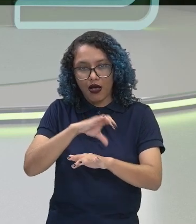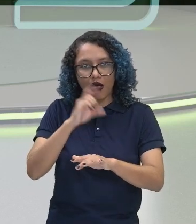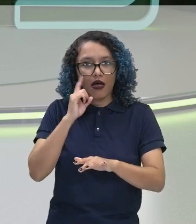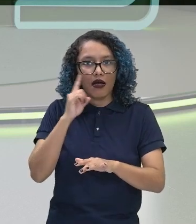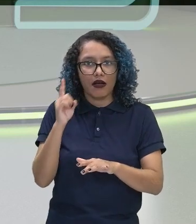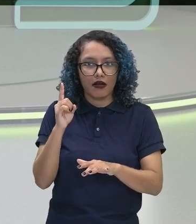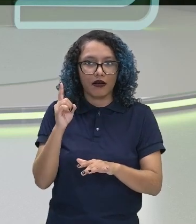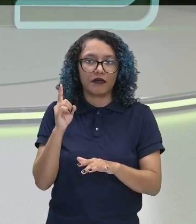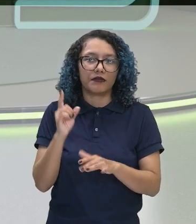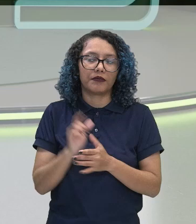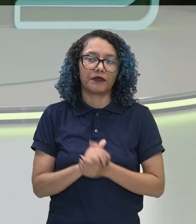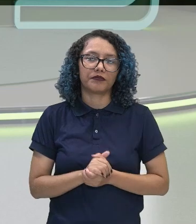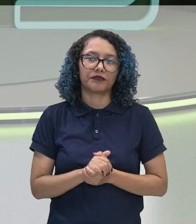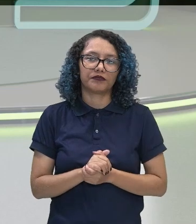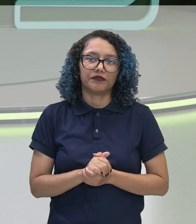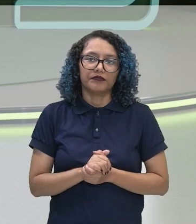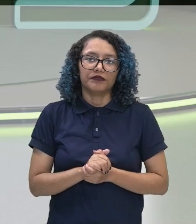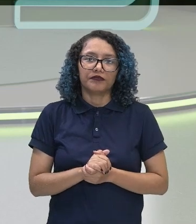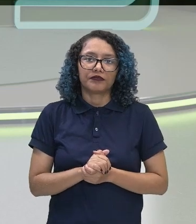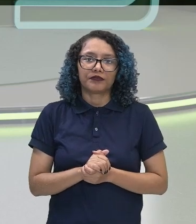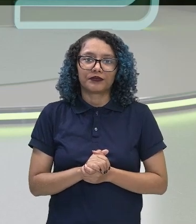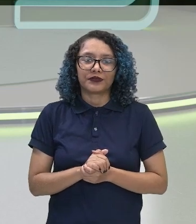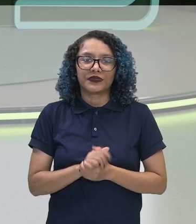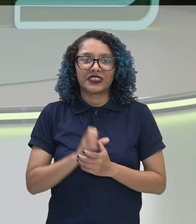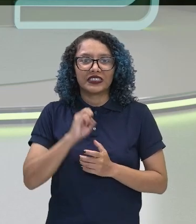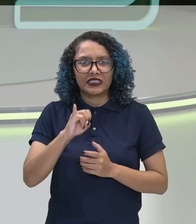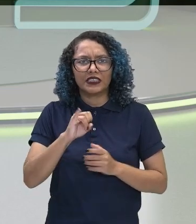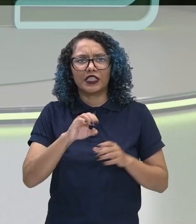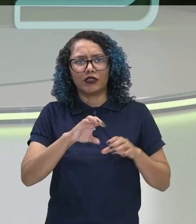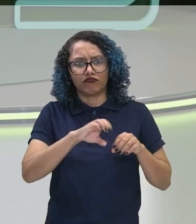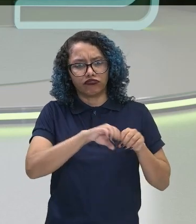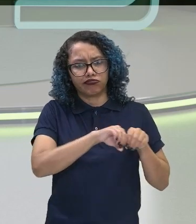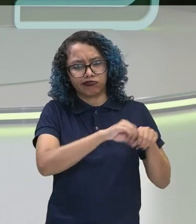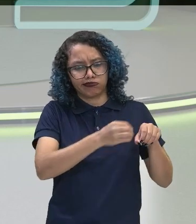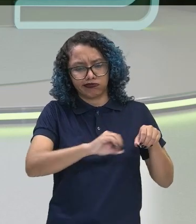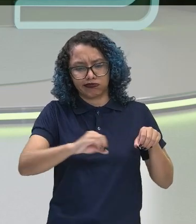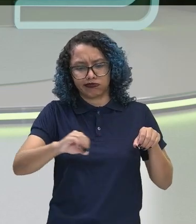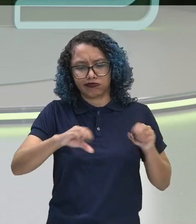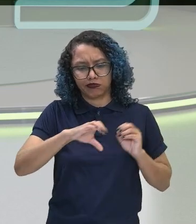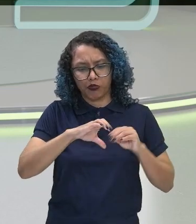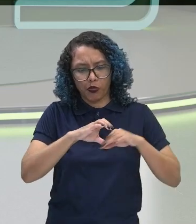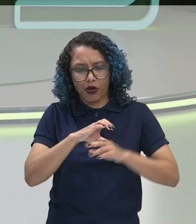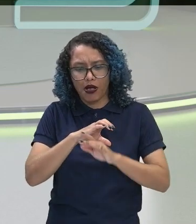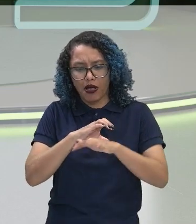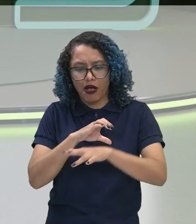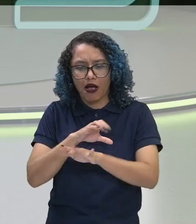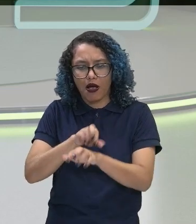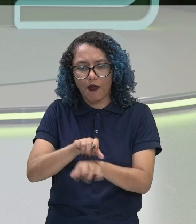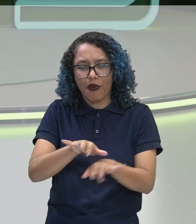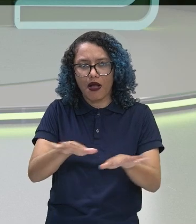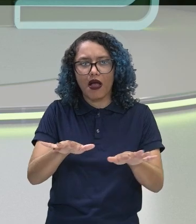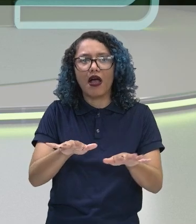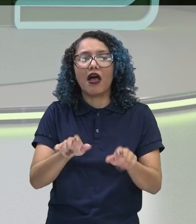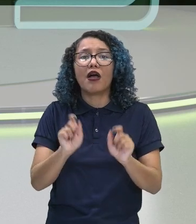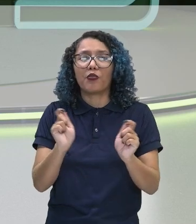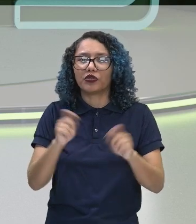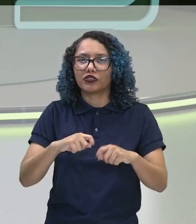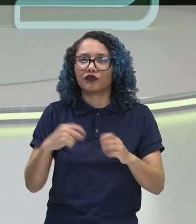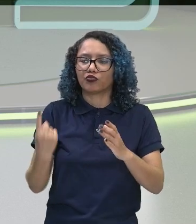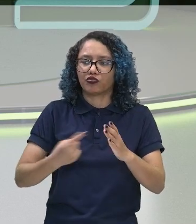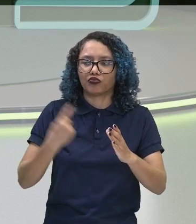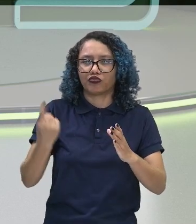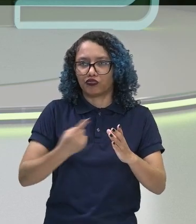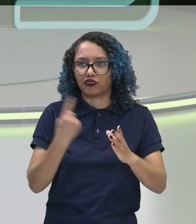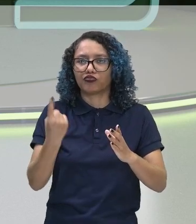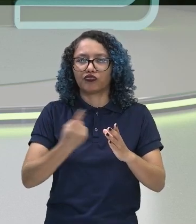por determinadas partes dessa hidrelétrica ou dessa estrutura, ela vai movimentar ali turbinas e essas turbinas,